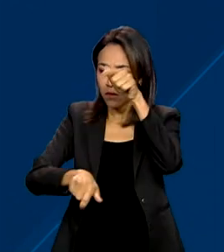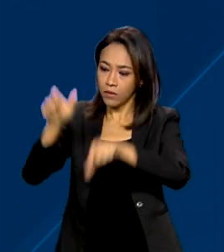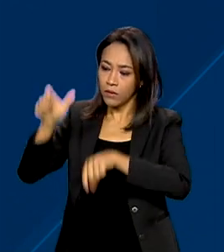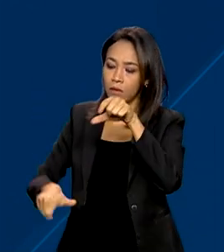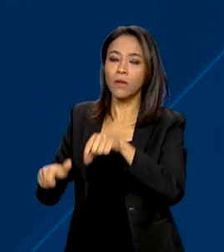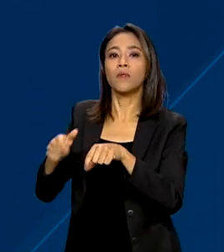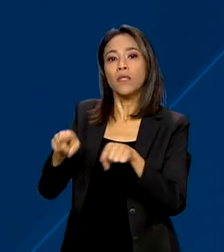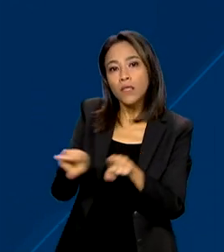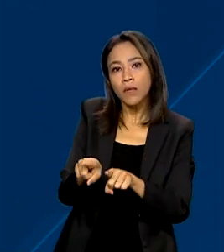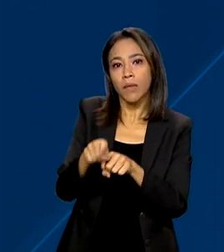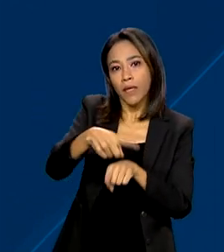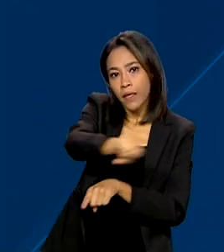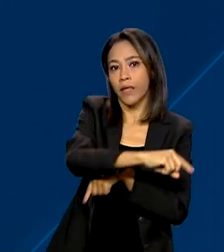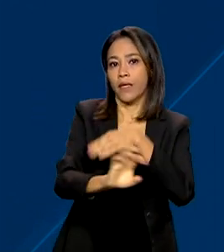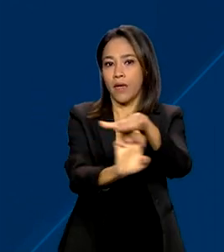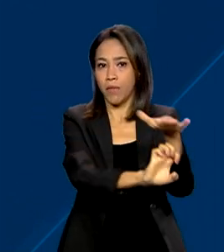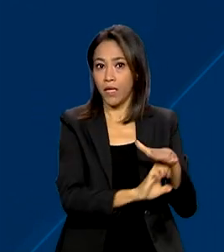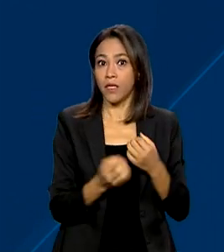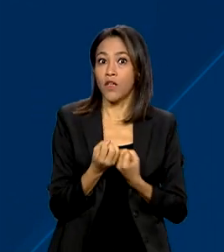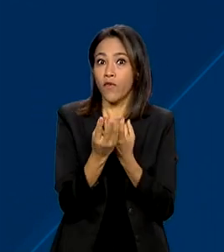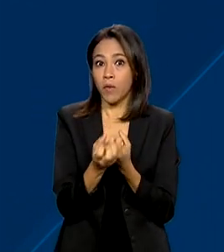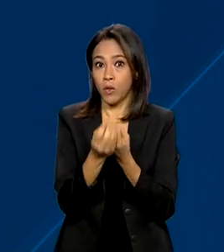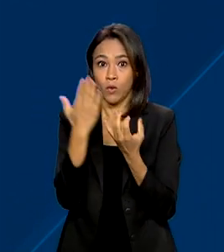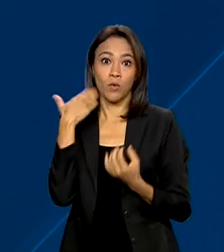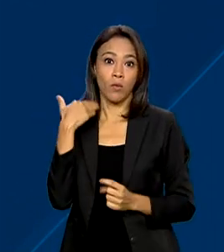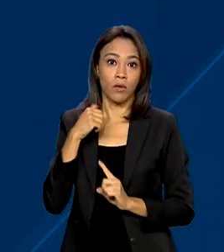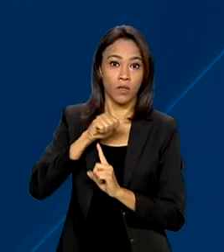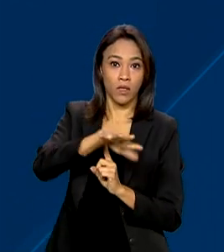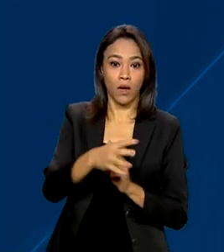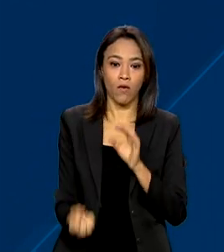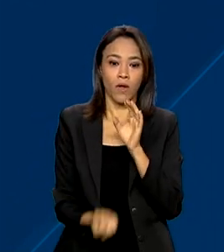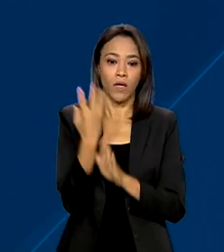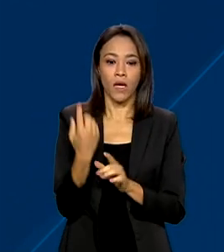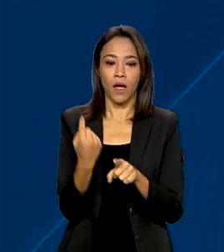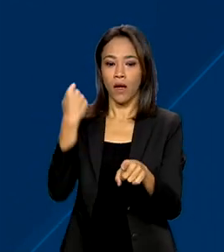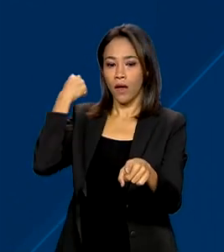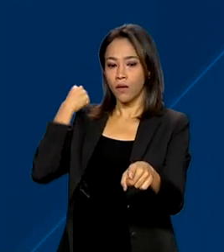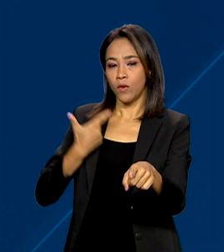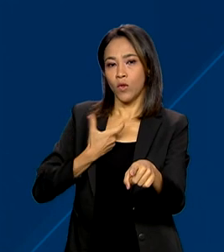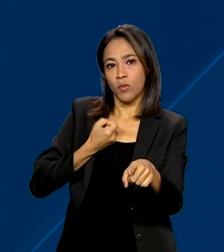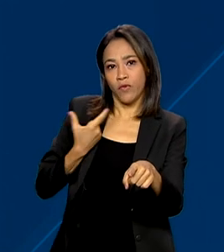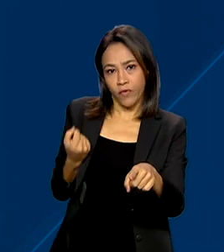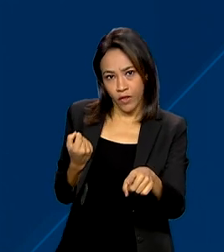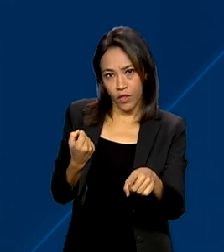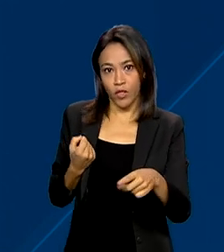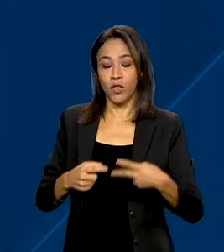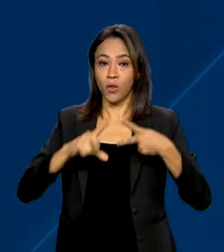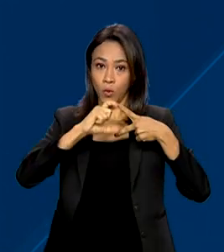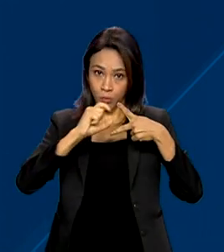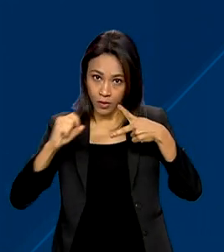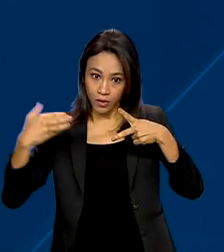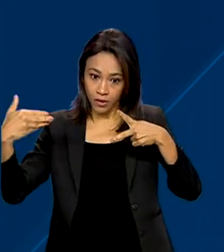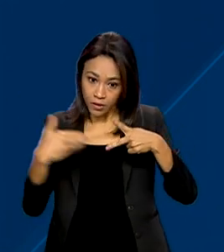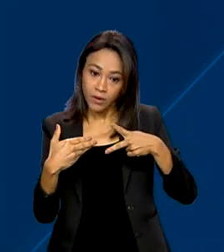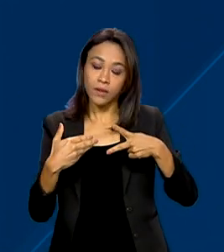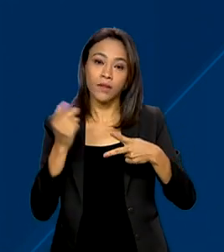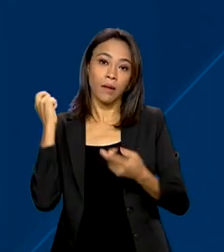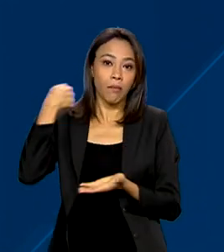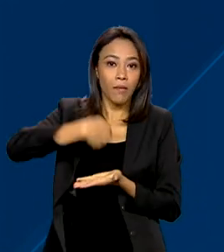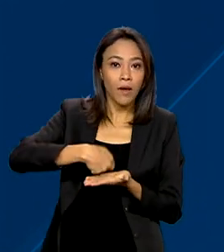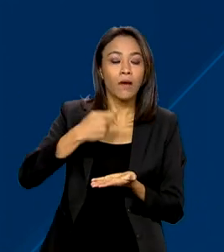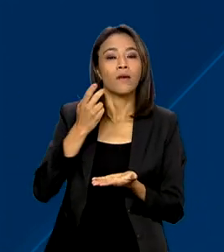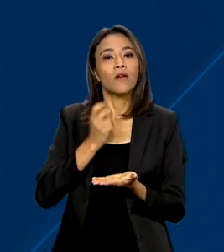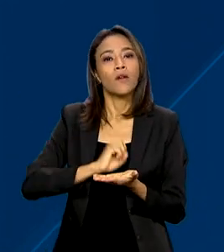do Pix, segundo dados do Banco Central. Criado em 2020, o sistema de pagamento instantâneo pelo celular já